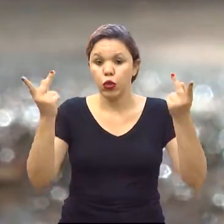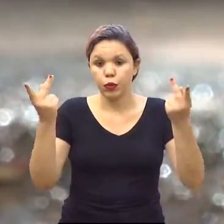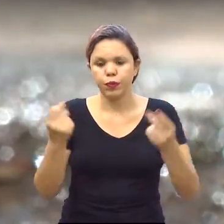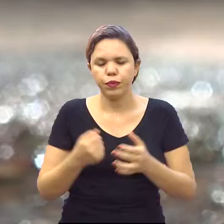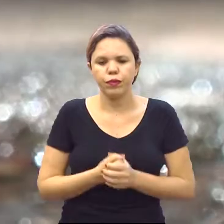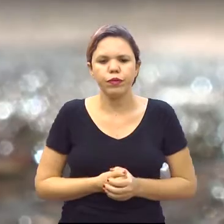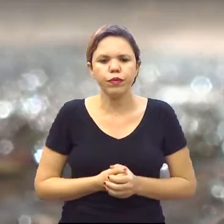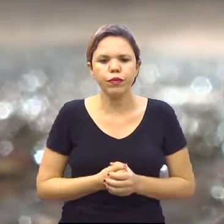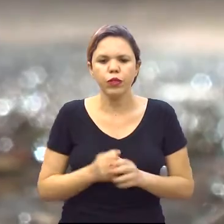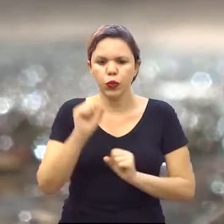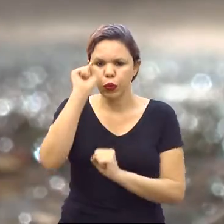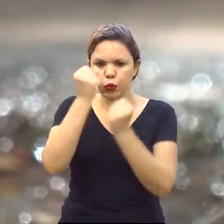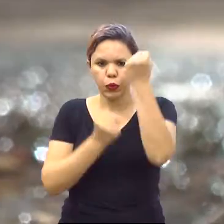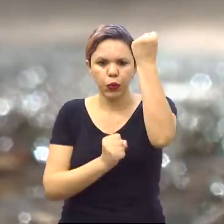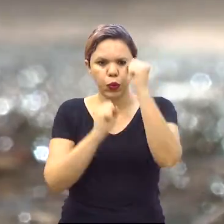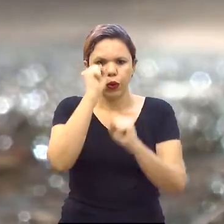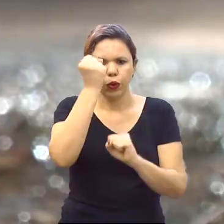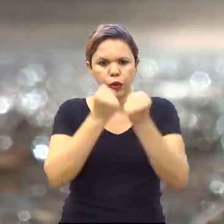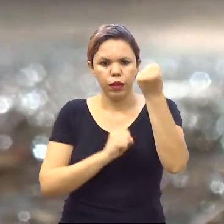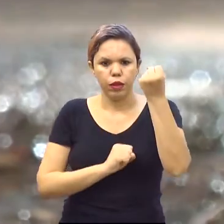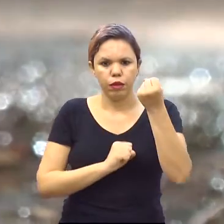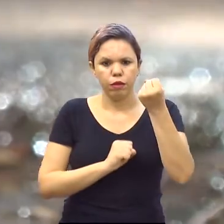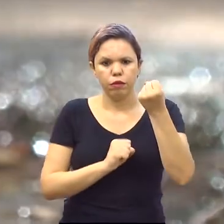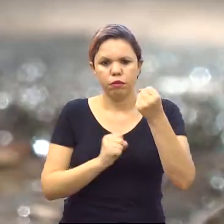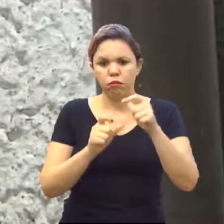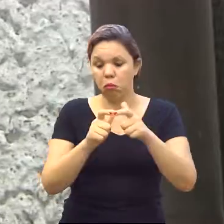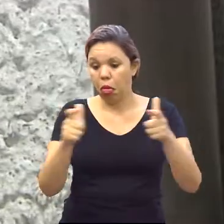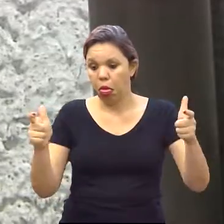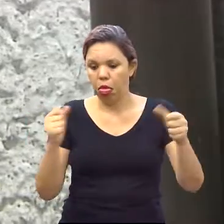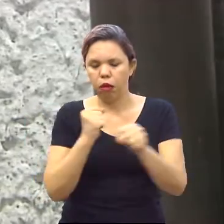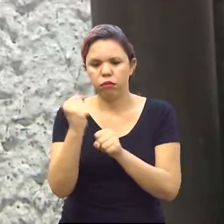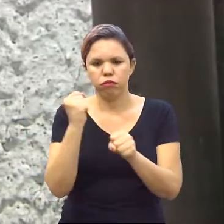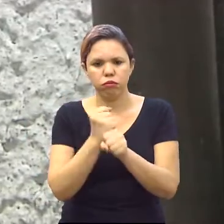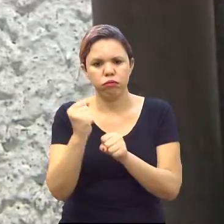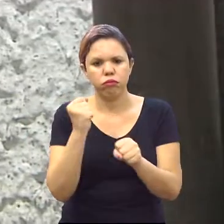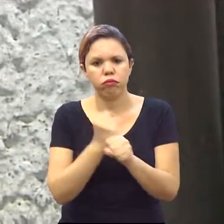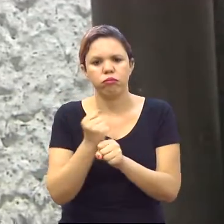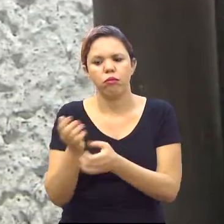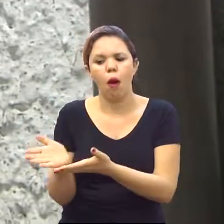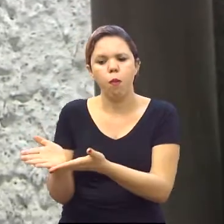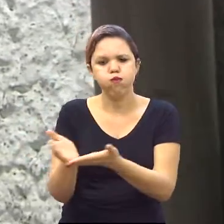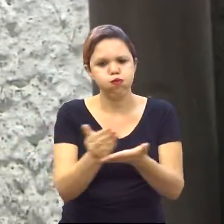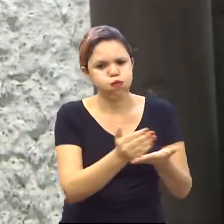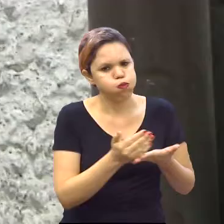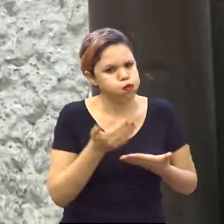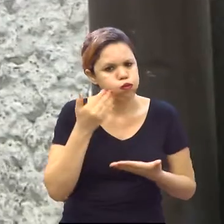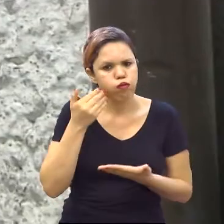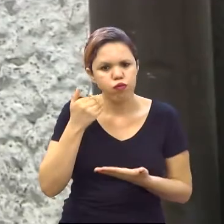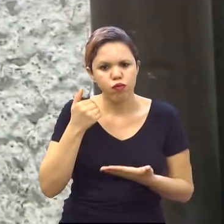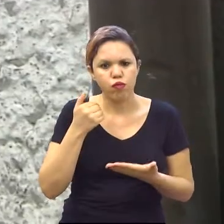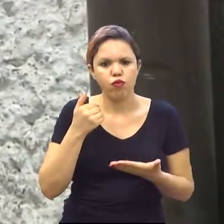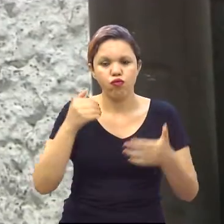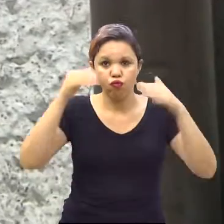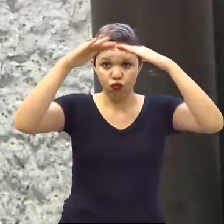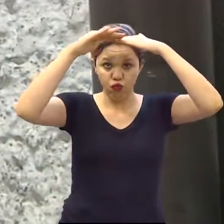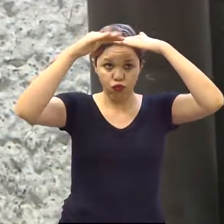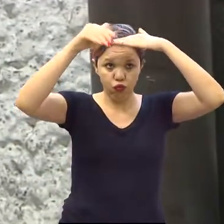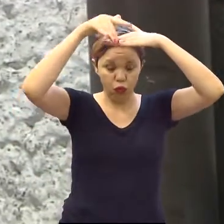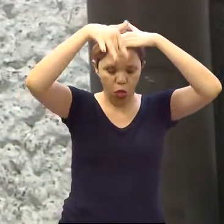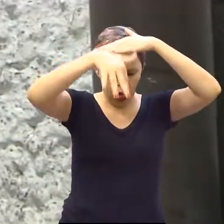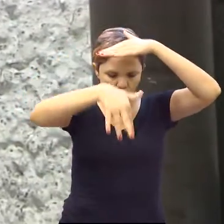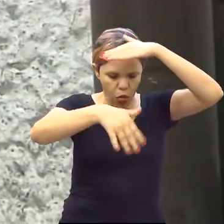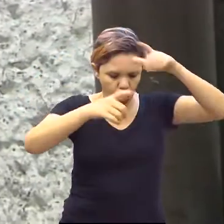shopping centers, em indústrias, em grandes construções, através da captação nos telhados